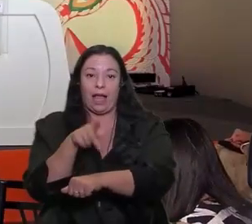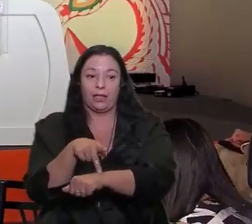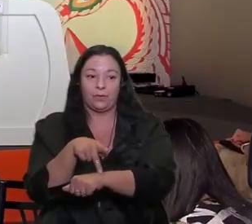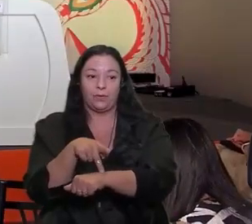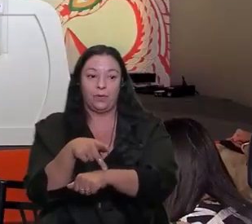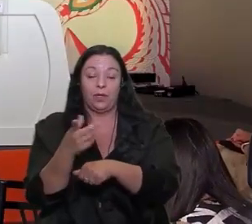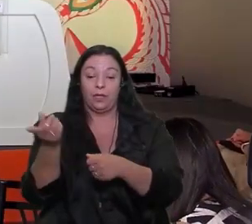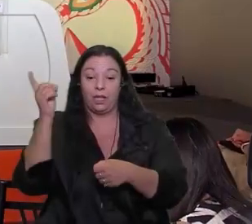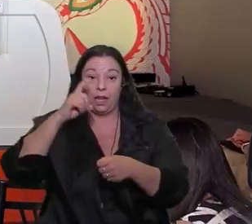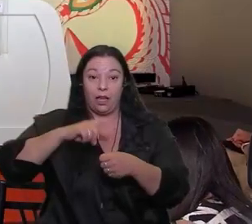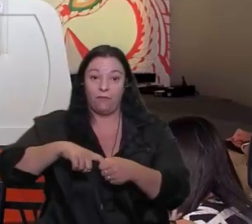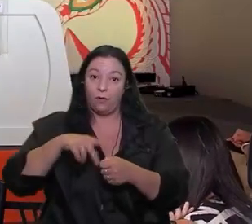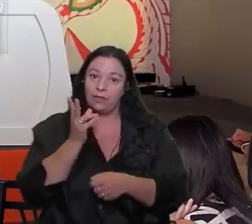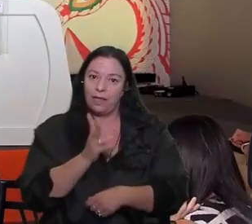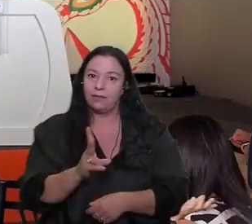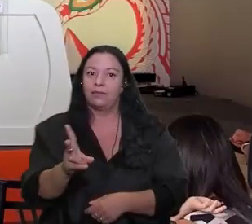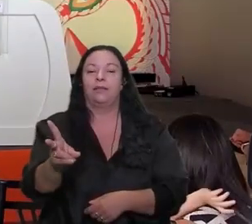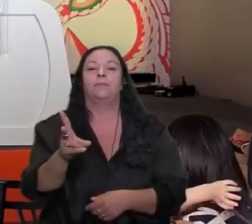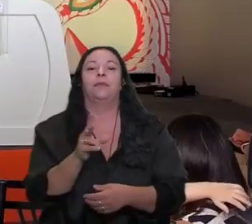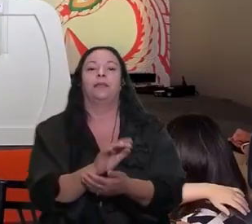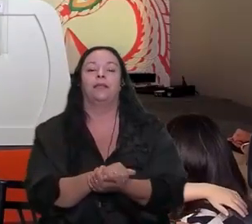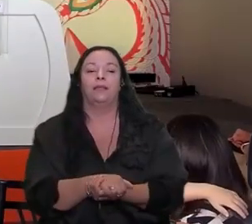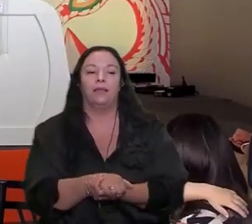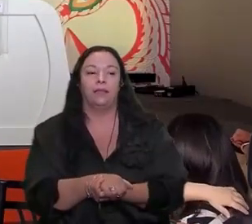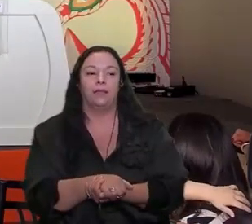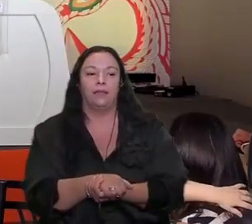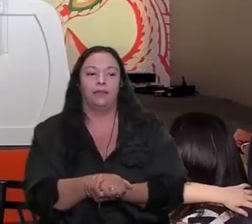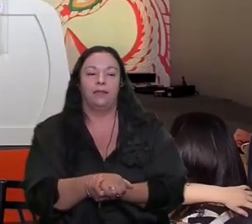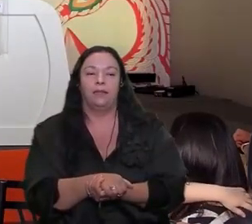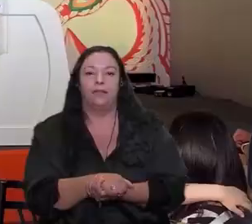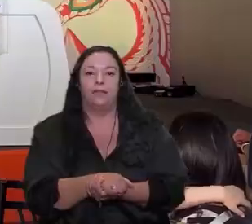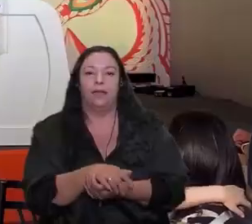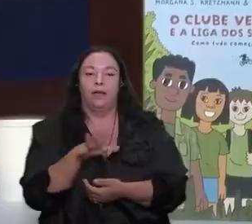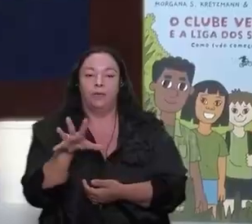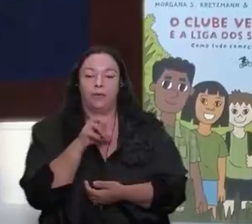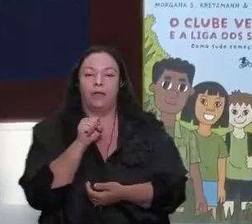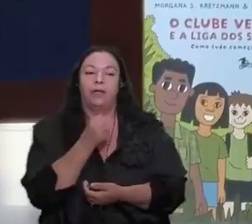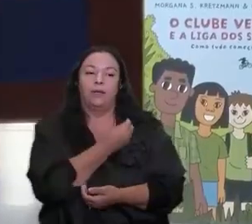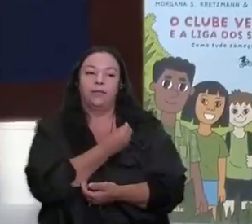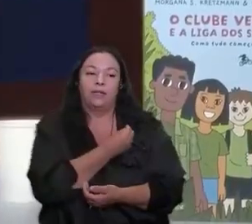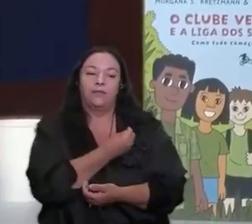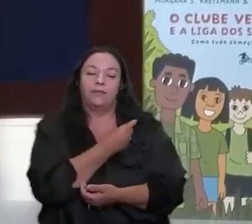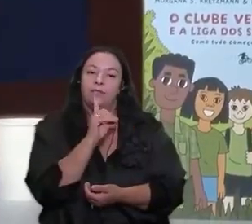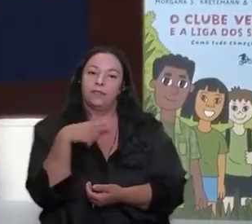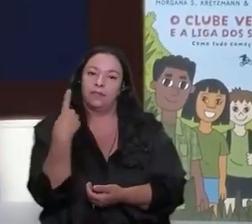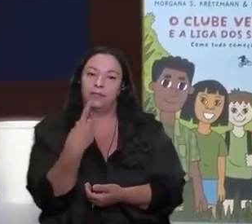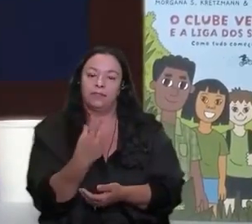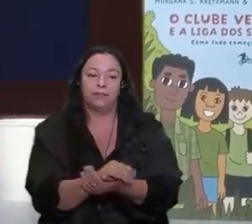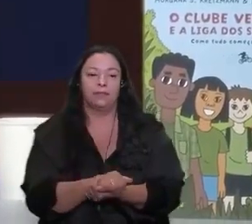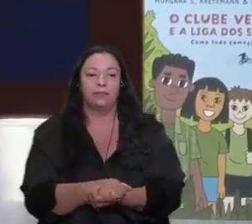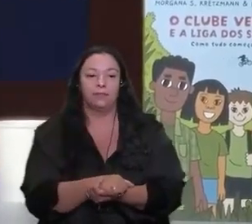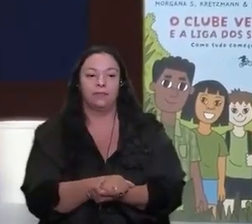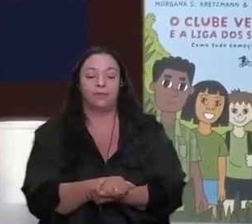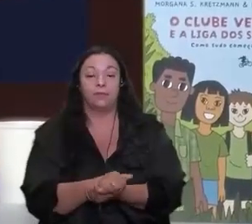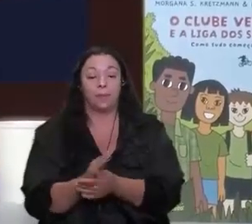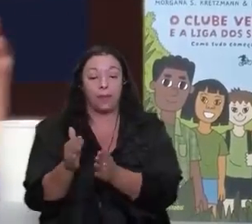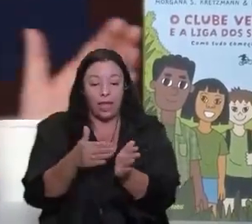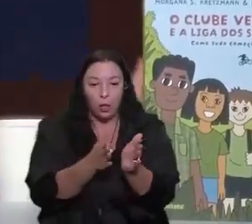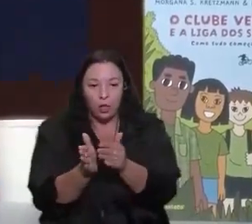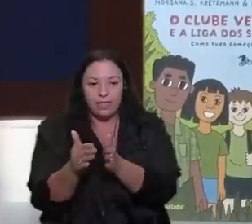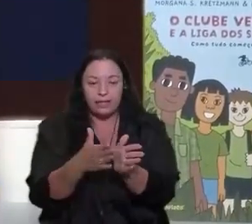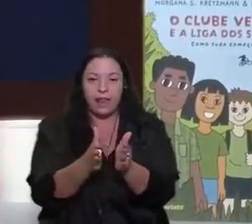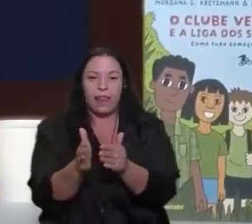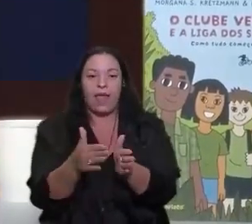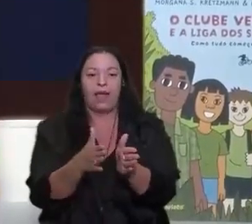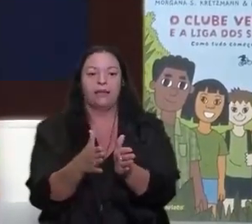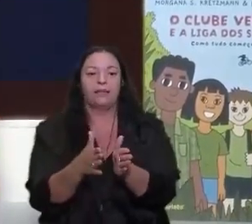voltar sempre, porque realmente é um ganho na vida da gente. A terceira pessoa sentada é